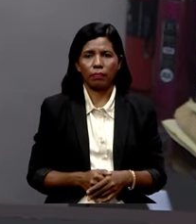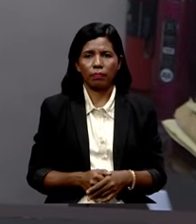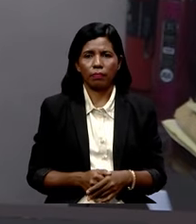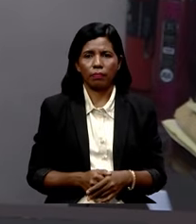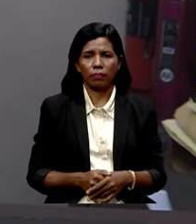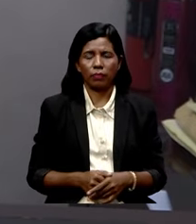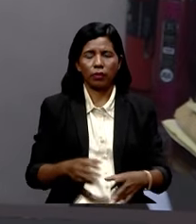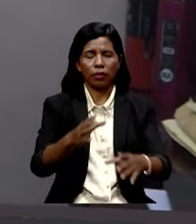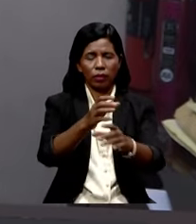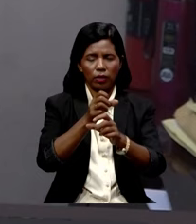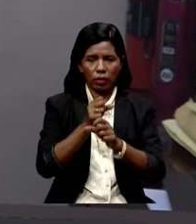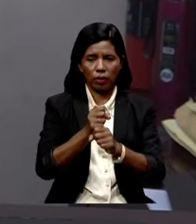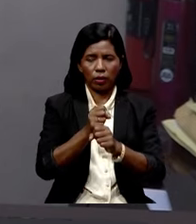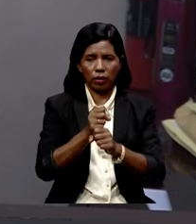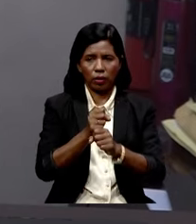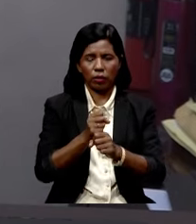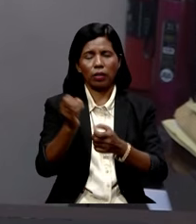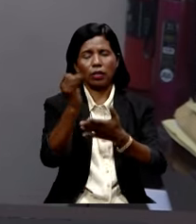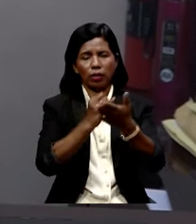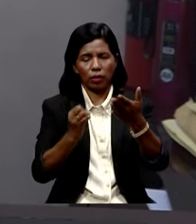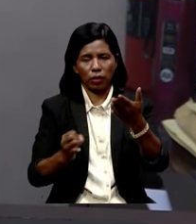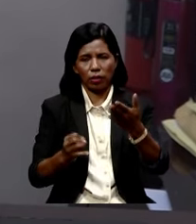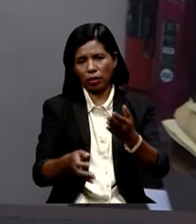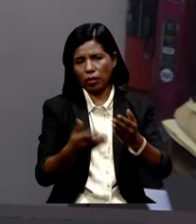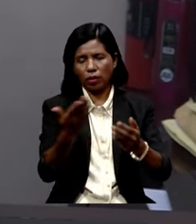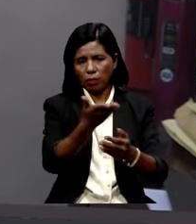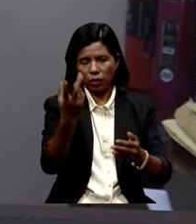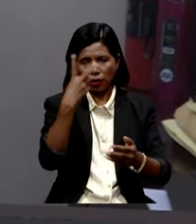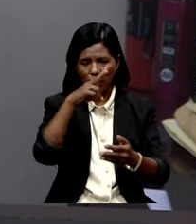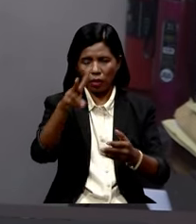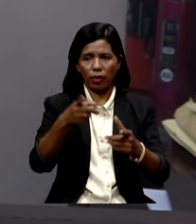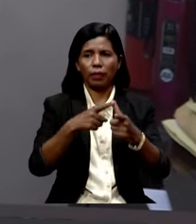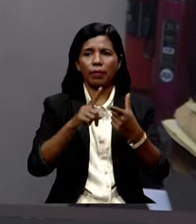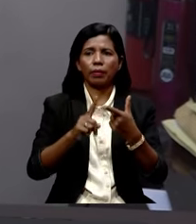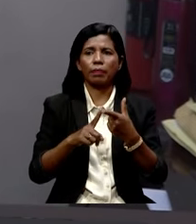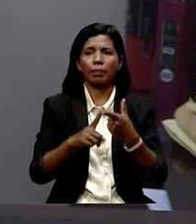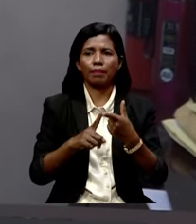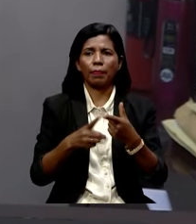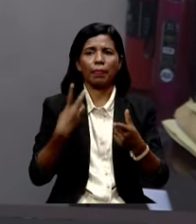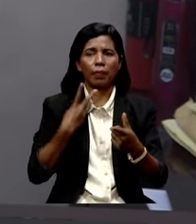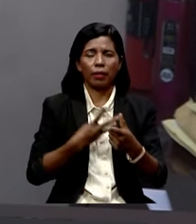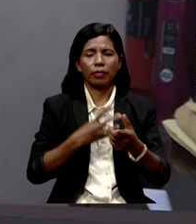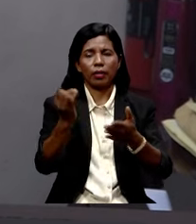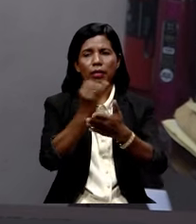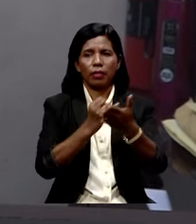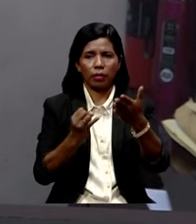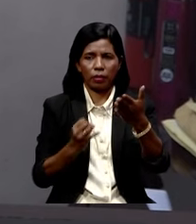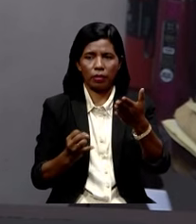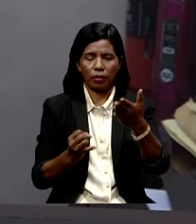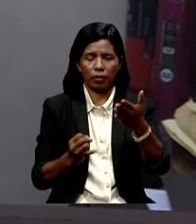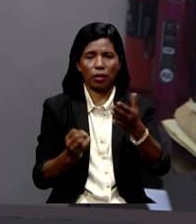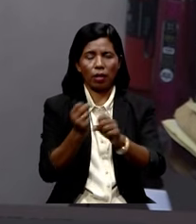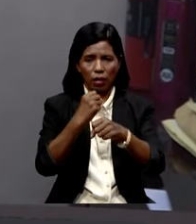Ita simutia, desenho, né? Ita bocer are, oenare, ita desenha, ita